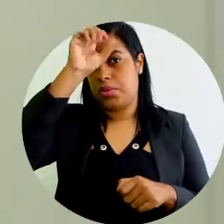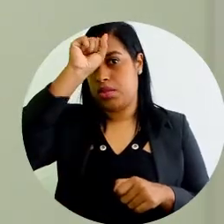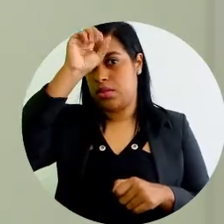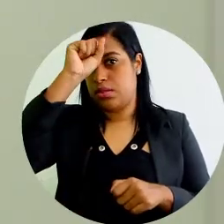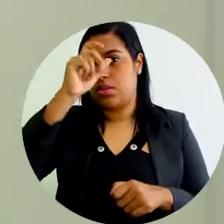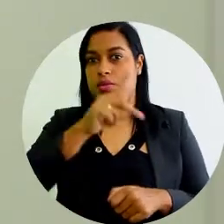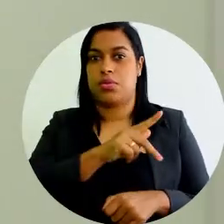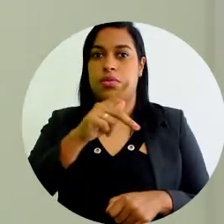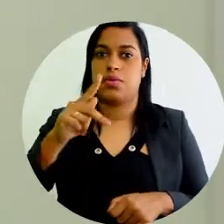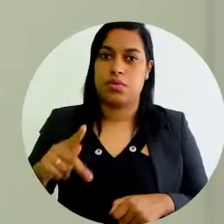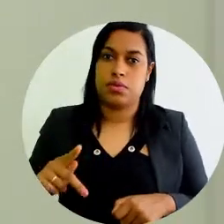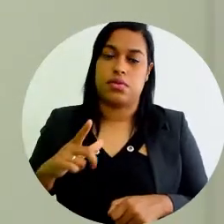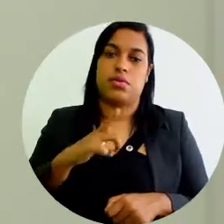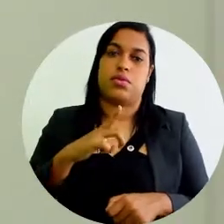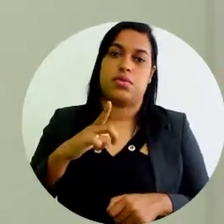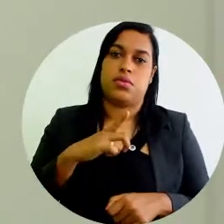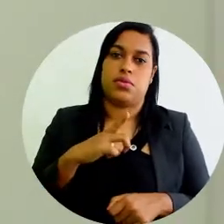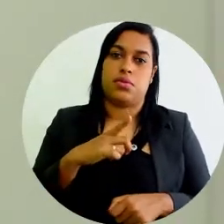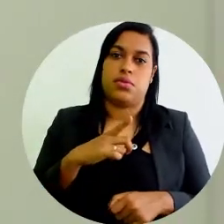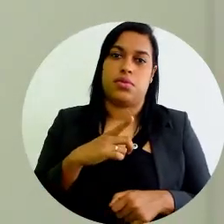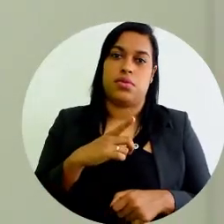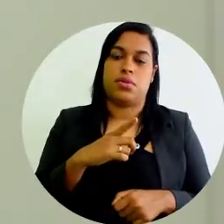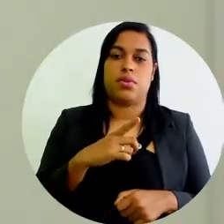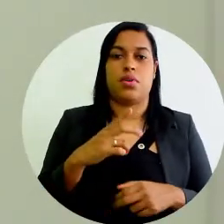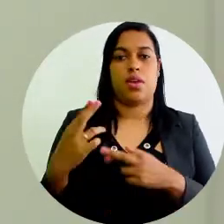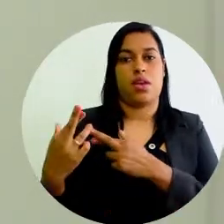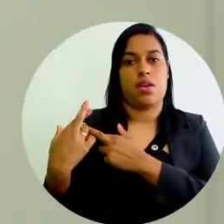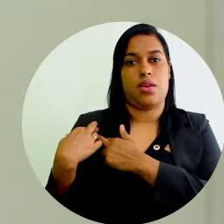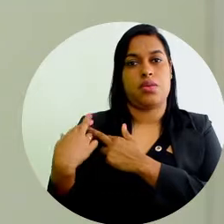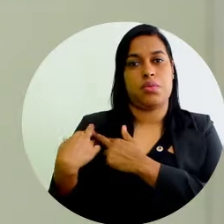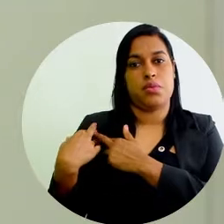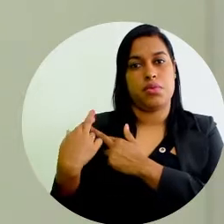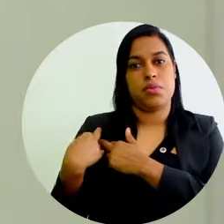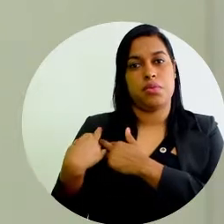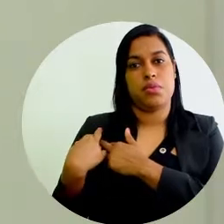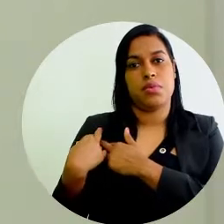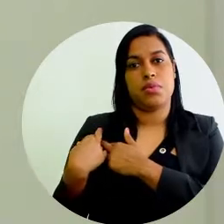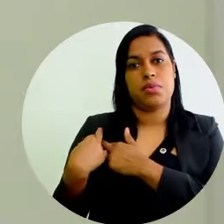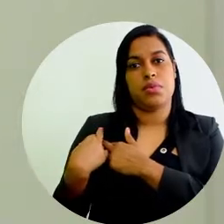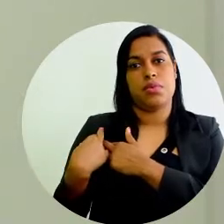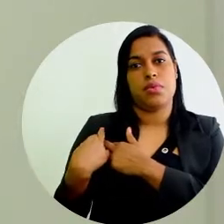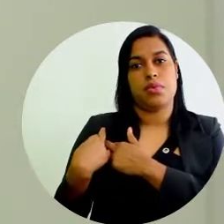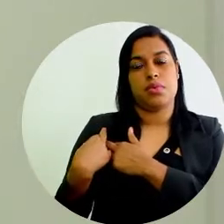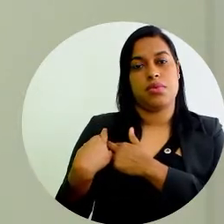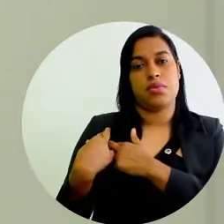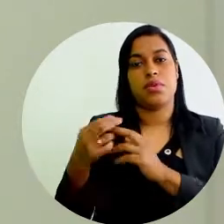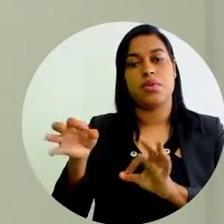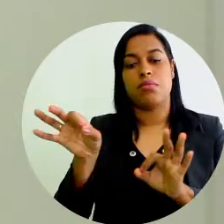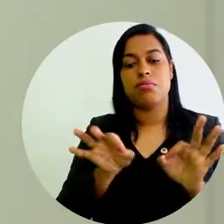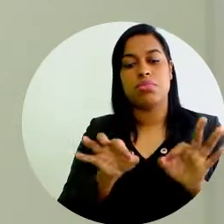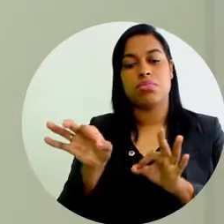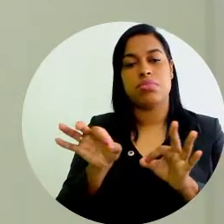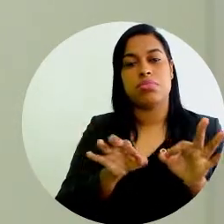complexificando esse aprendizado. Os professores têm a responsabilidade de